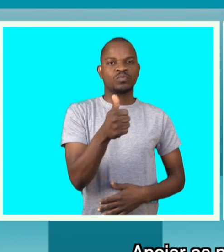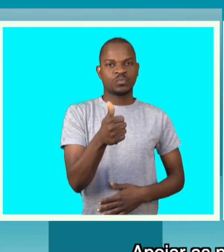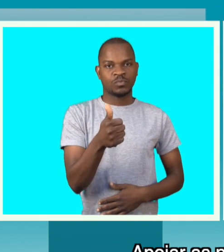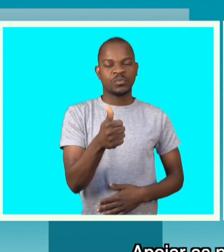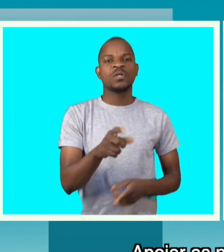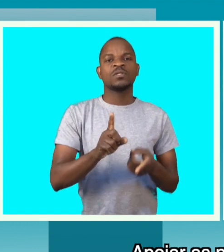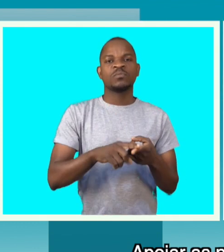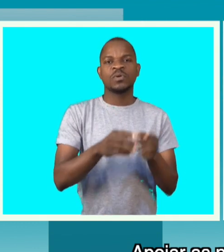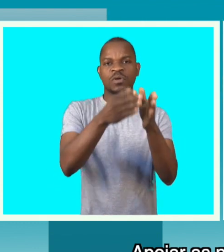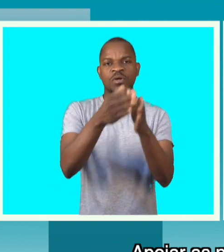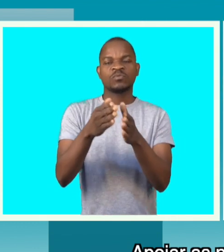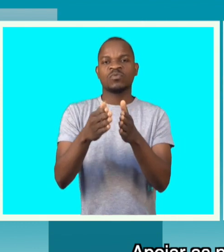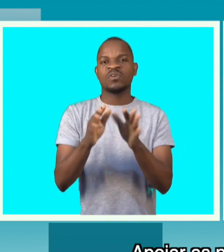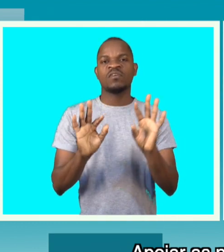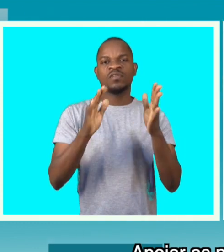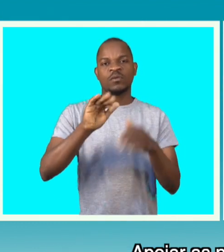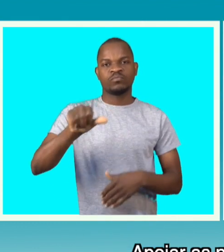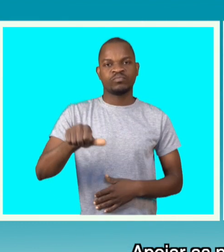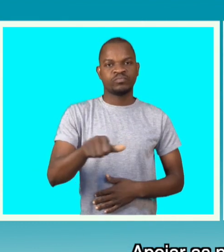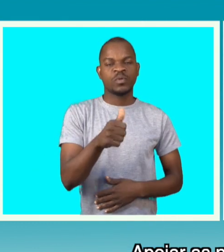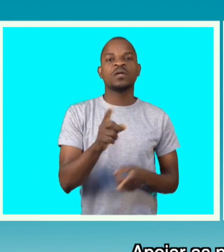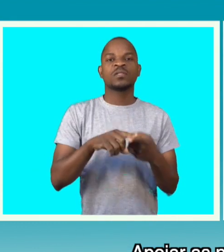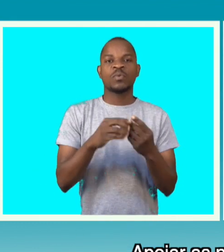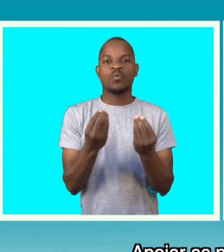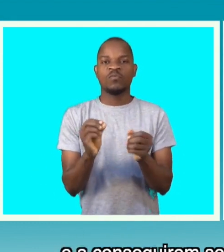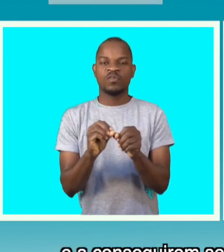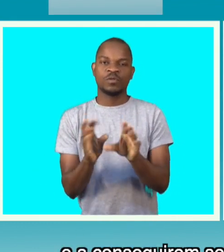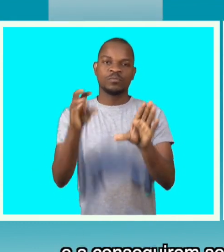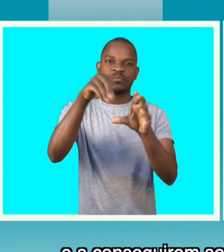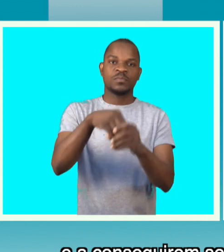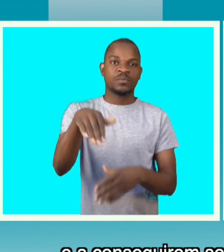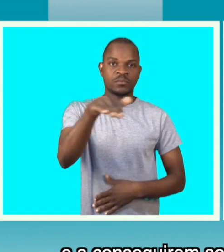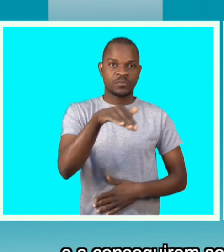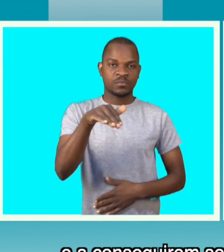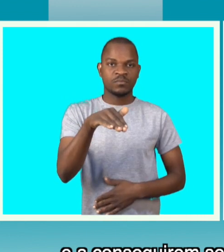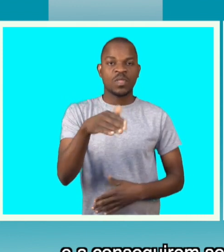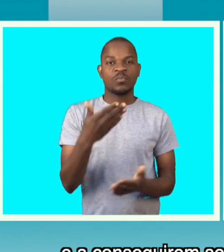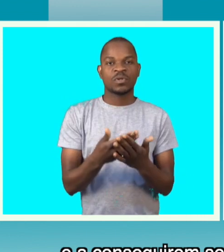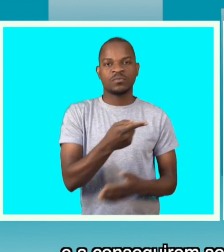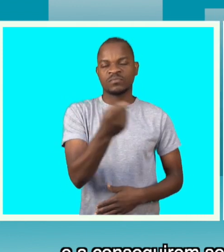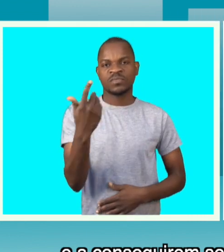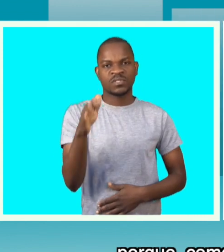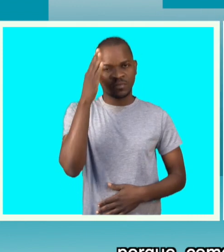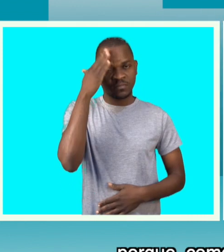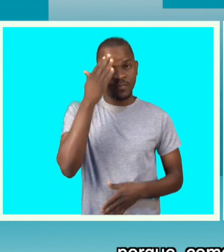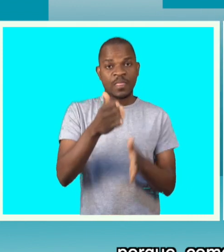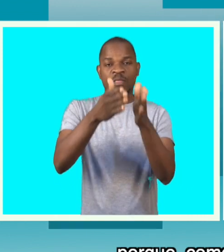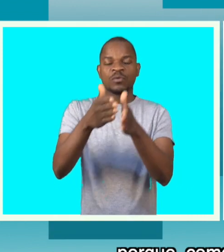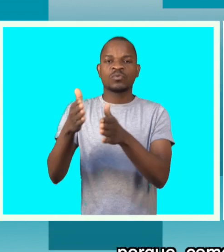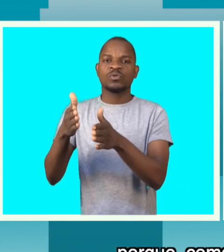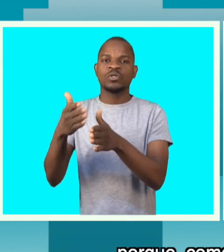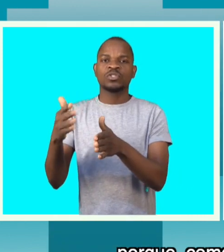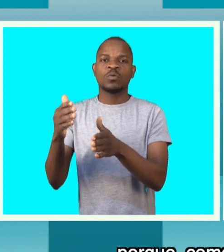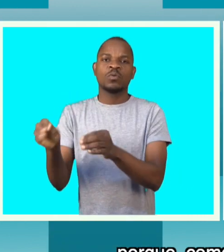sua autoestima, as pessoas a voltar a recuperar a sua vida e a conseguir ser integrada dentro da comunidade. Porque, como devem imaginar,